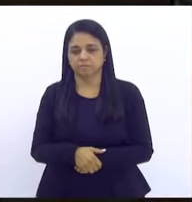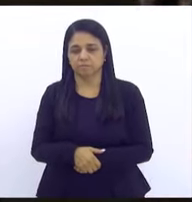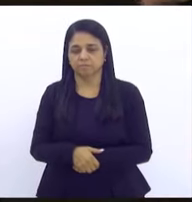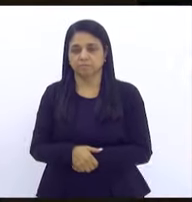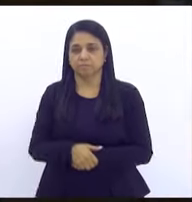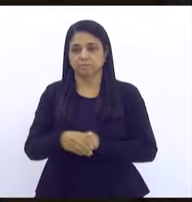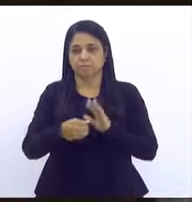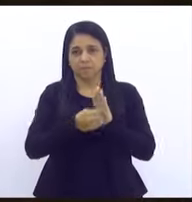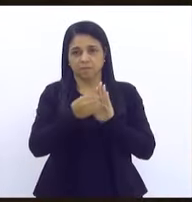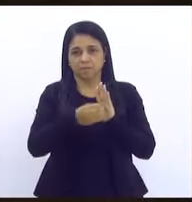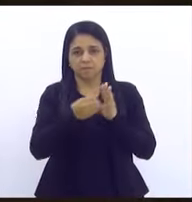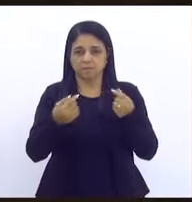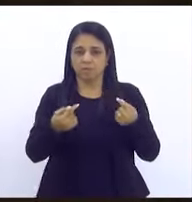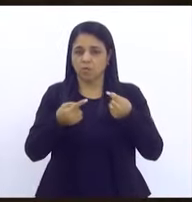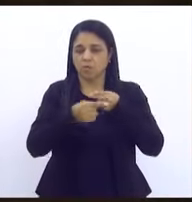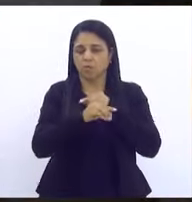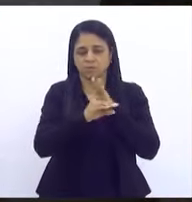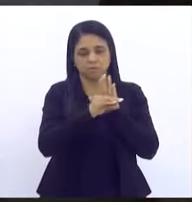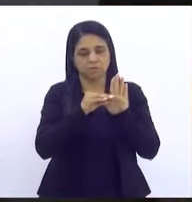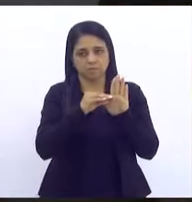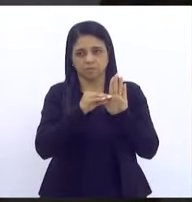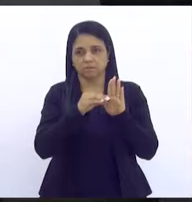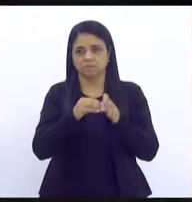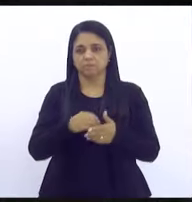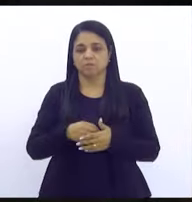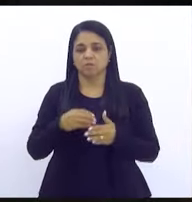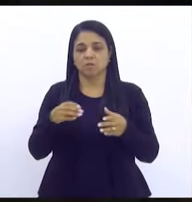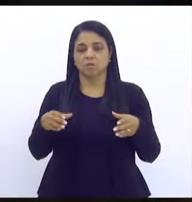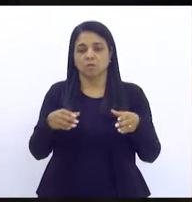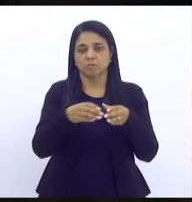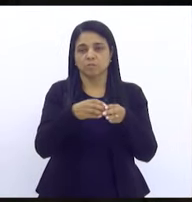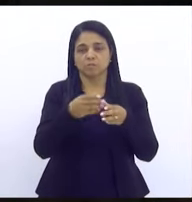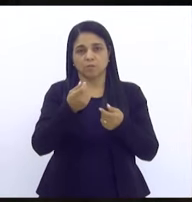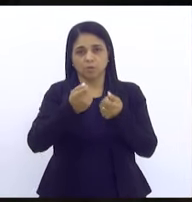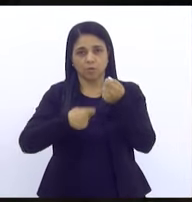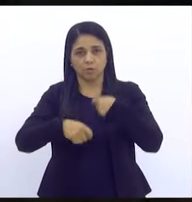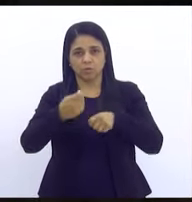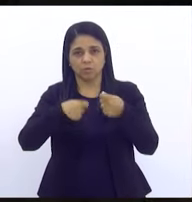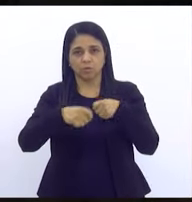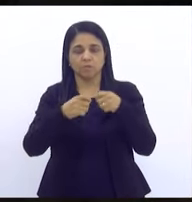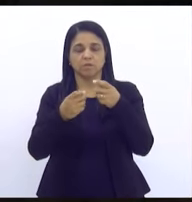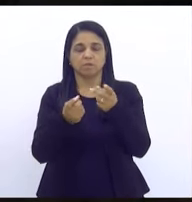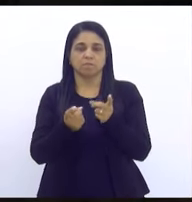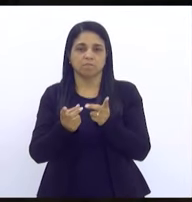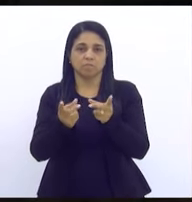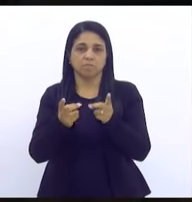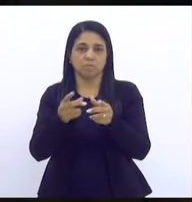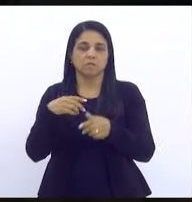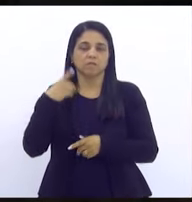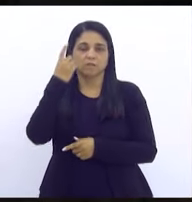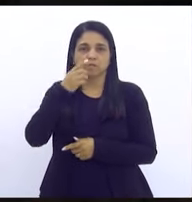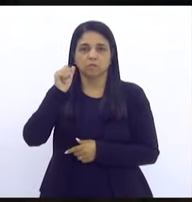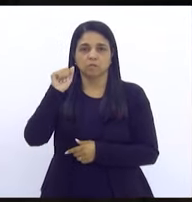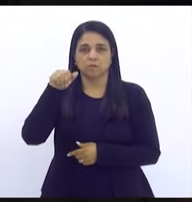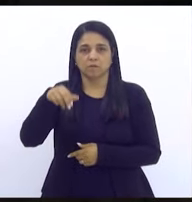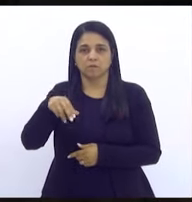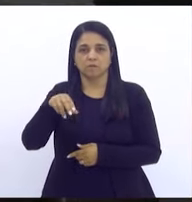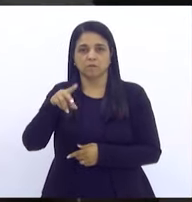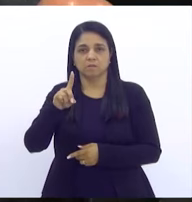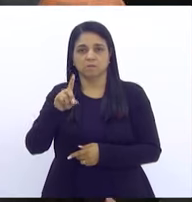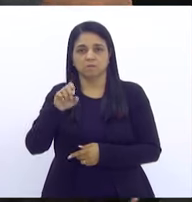Parecer é contrário às emendas, presidente. Pela Comissão de Economia, Indústria e Comércio, deputado Anderson Moraes.